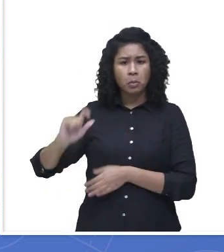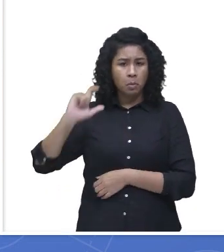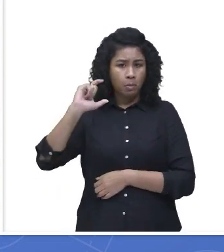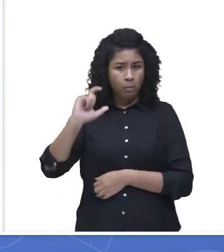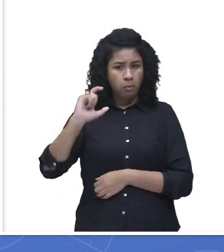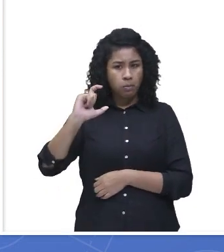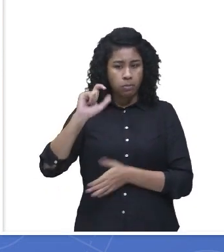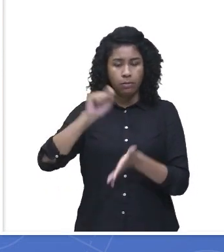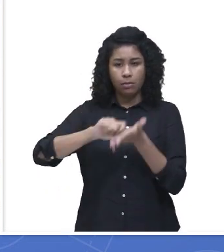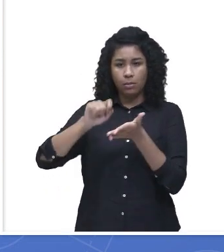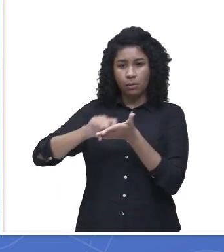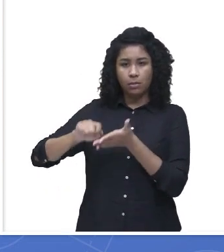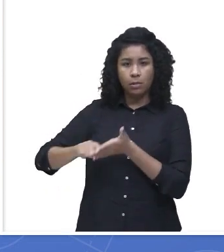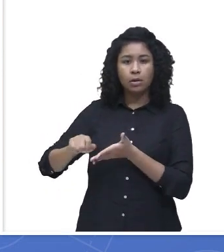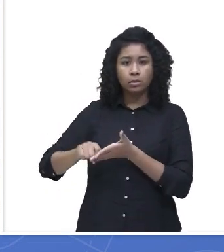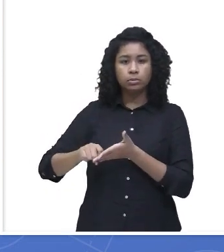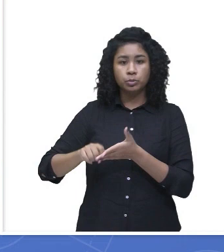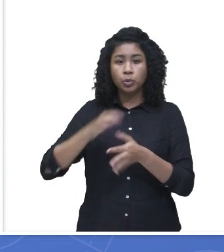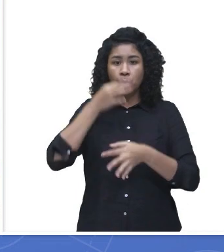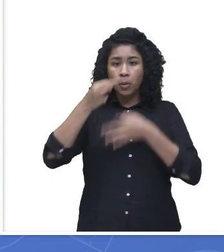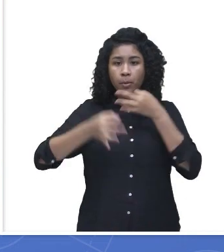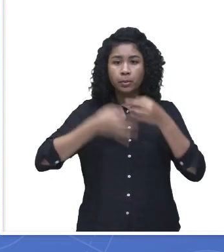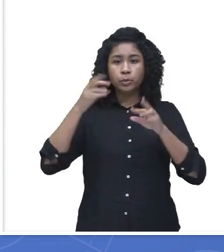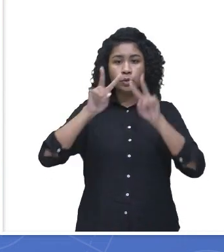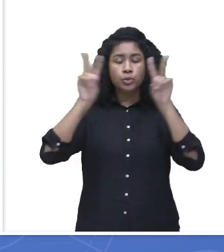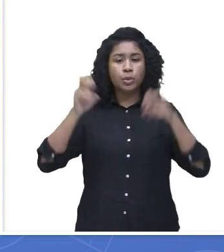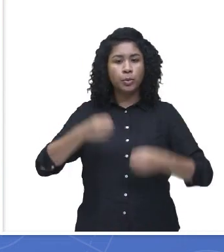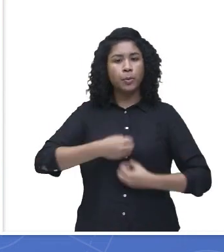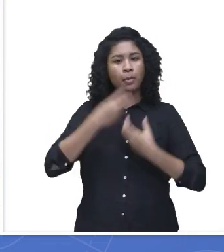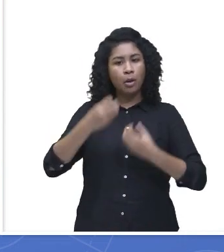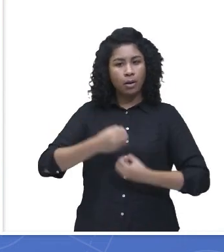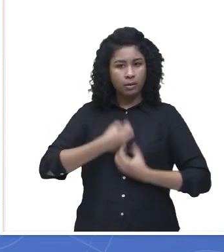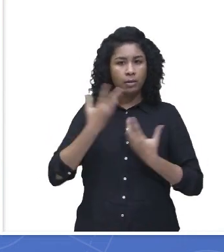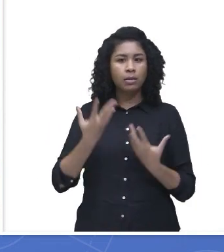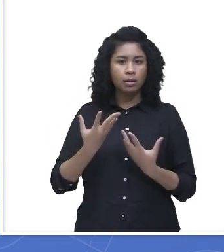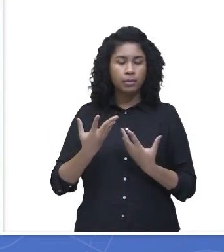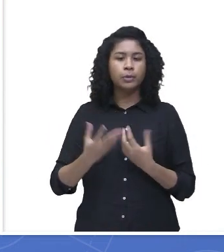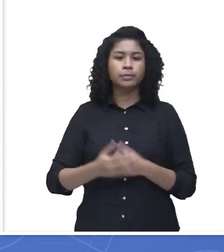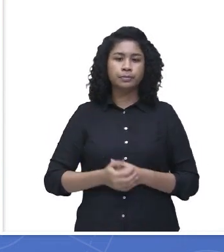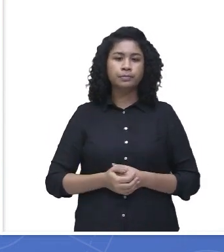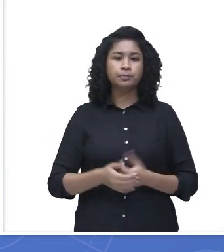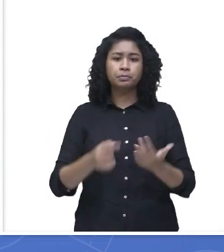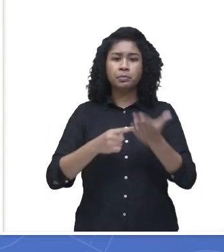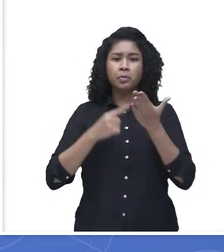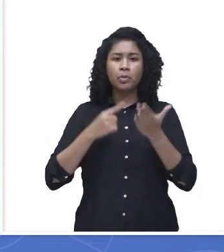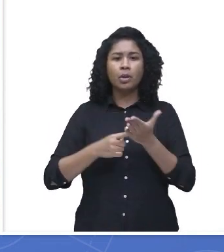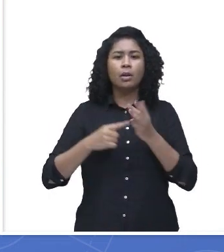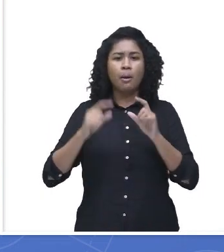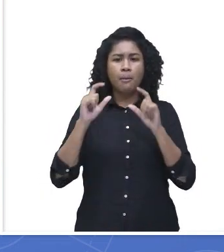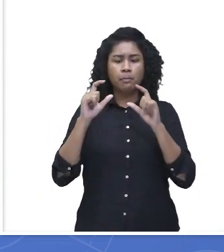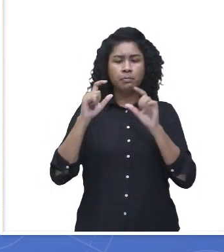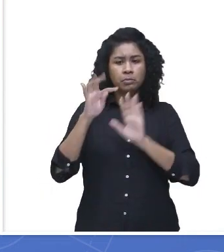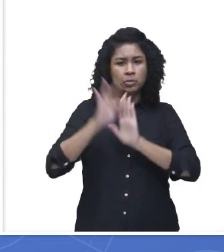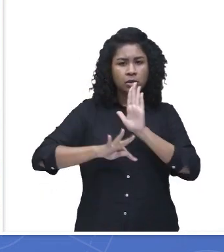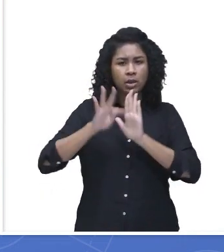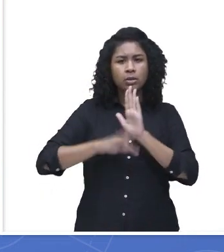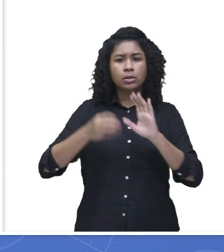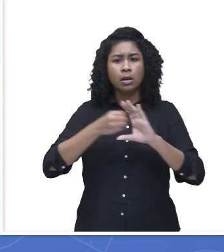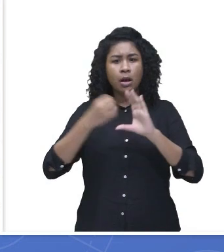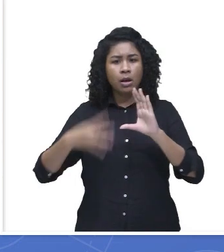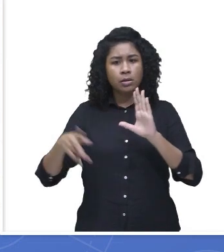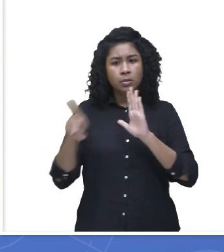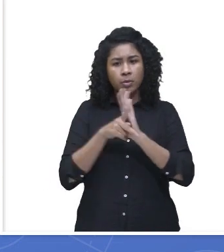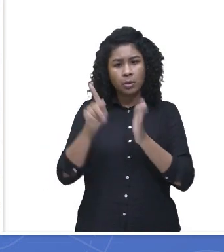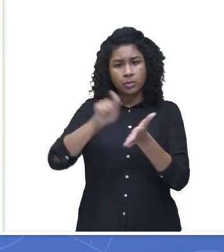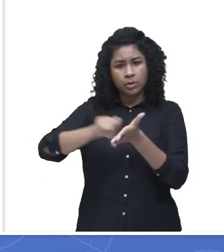parágrafo no qual comente o poema lido, né? Nele destaque parte dos textos que apresentam características próprias da